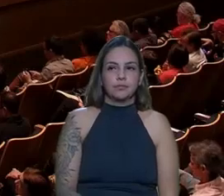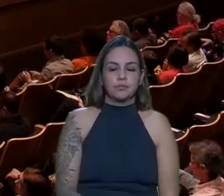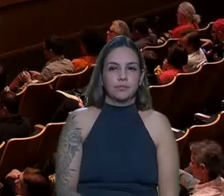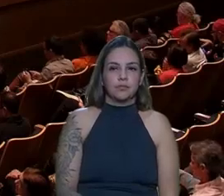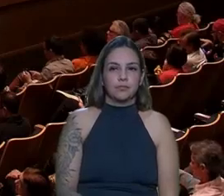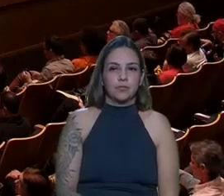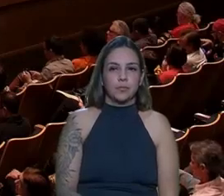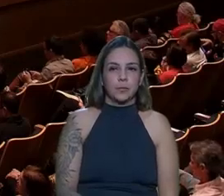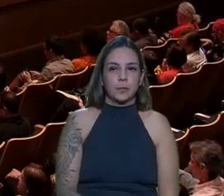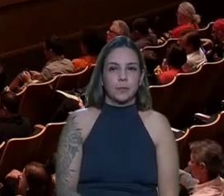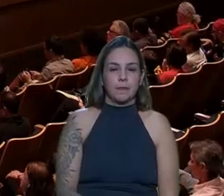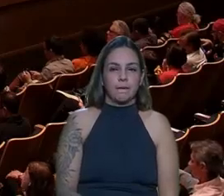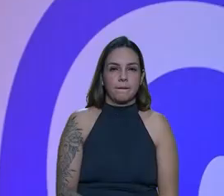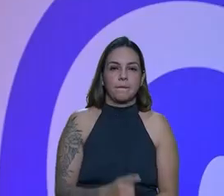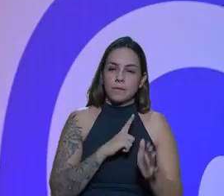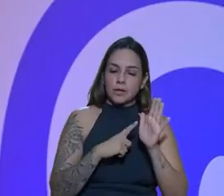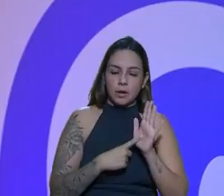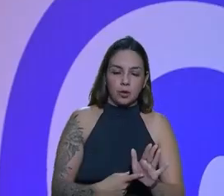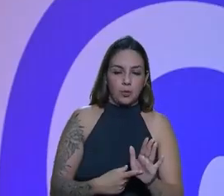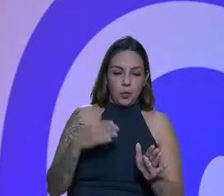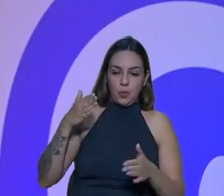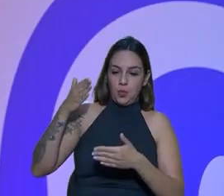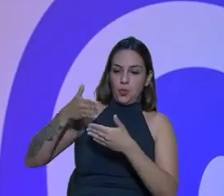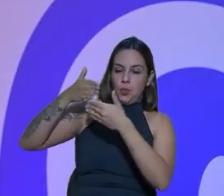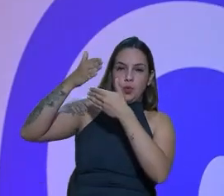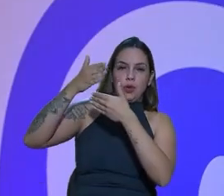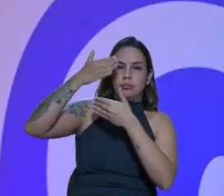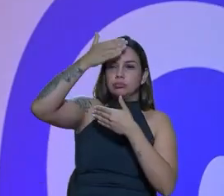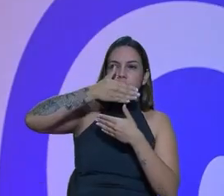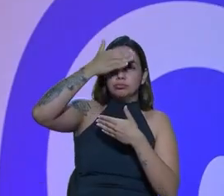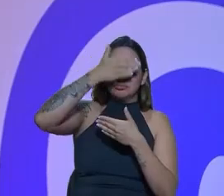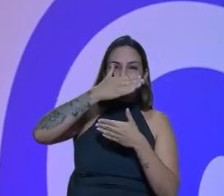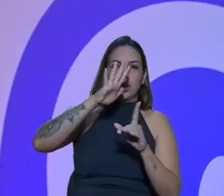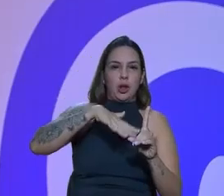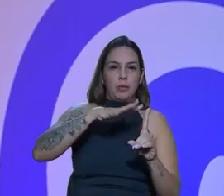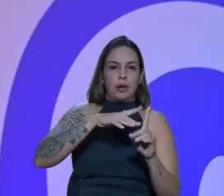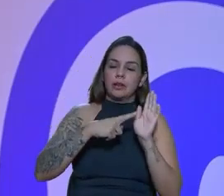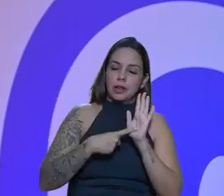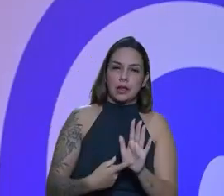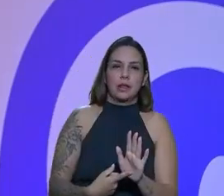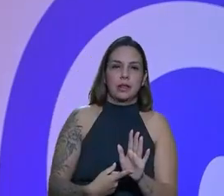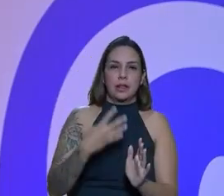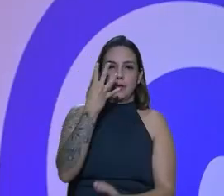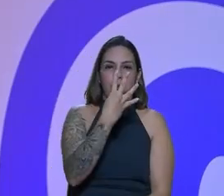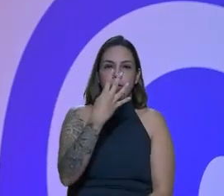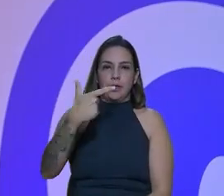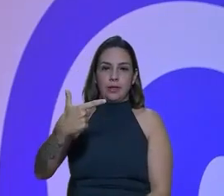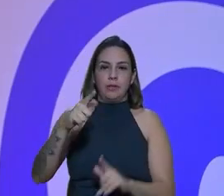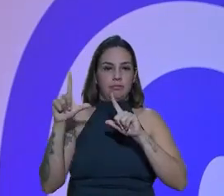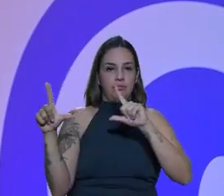aqui, no hall do teatro, a mostra Muros Invisíveis, exposição homenagem, que apresenta